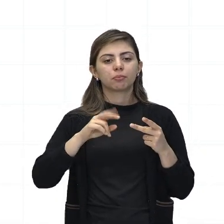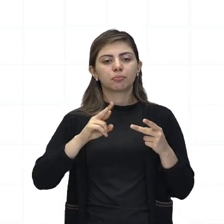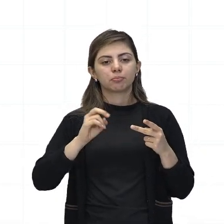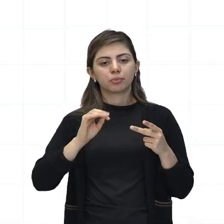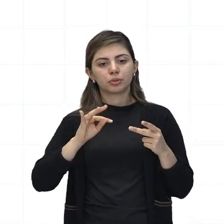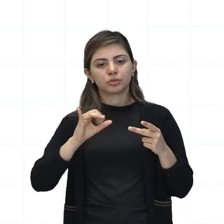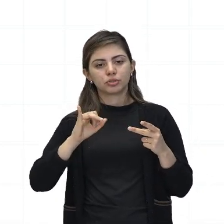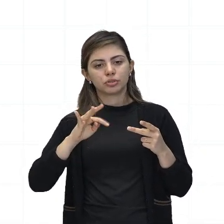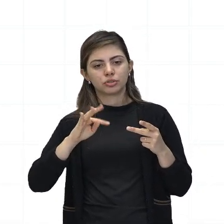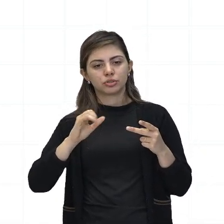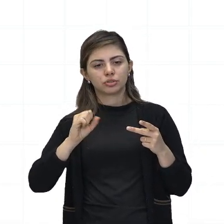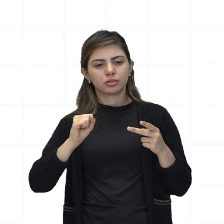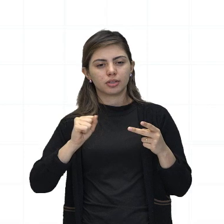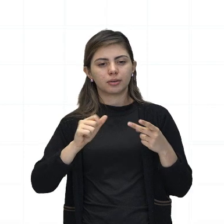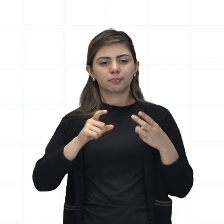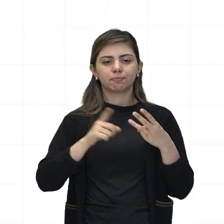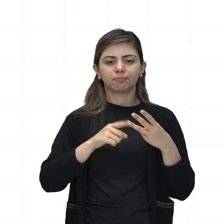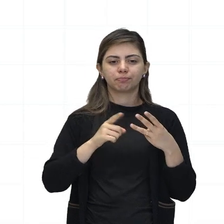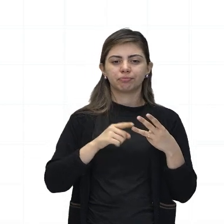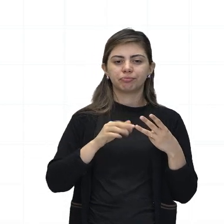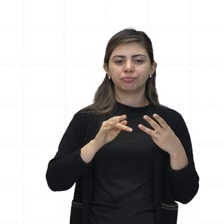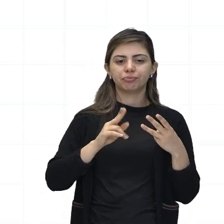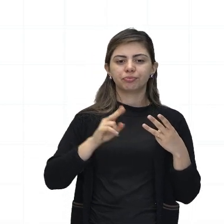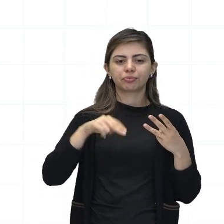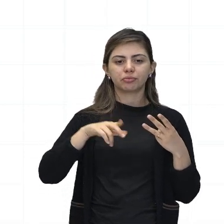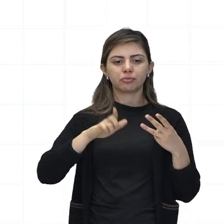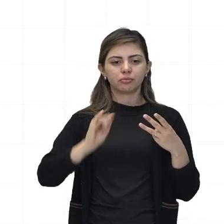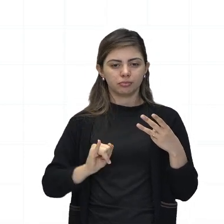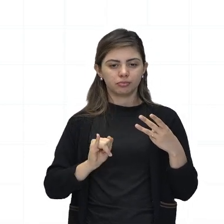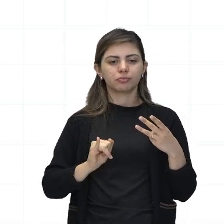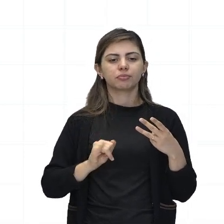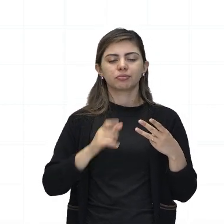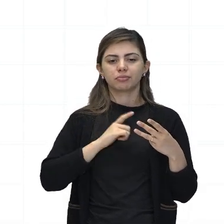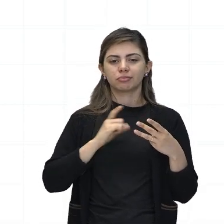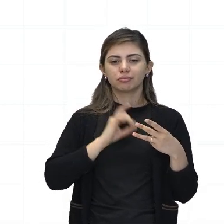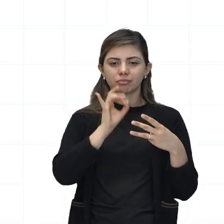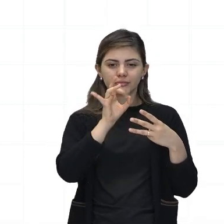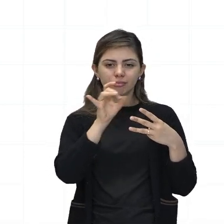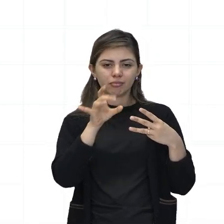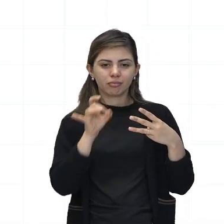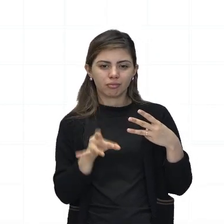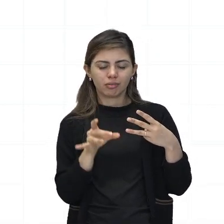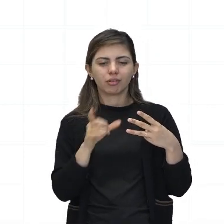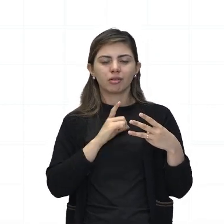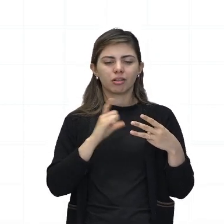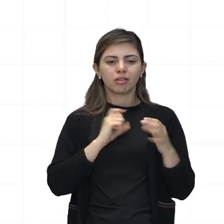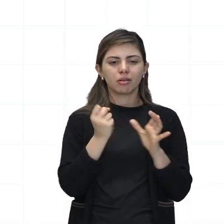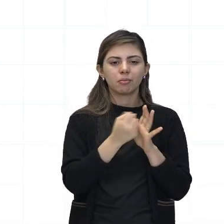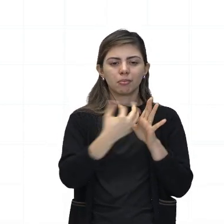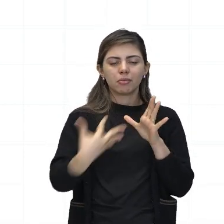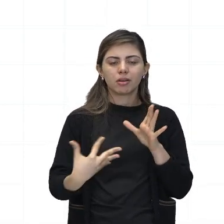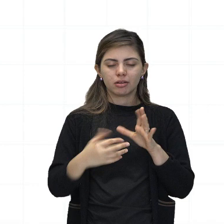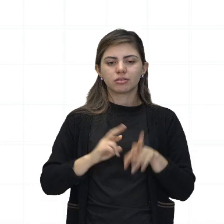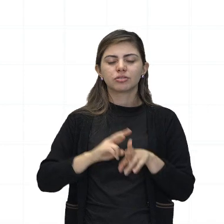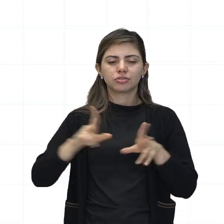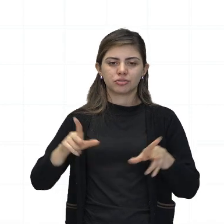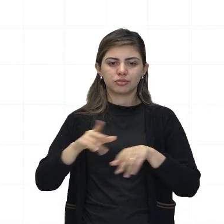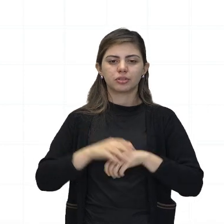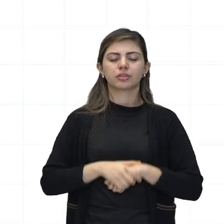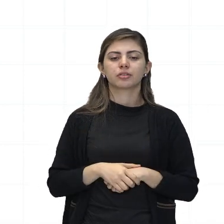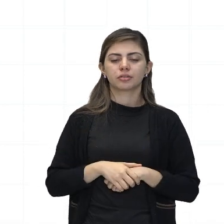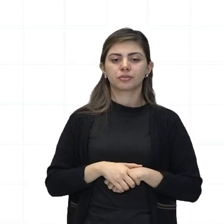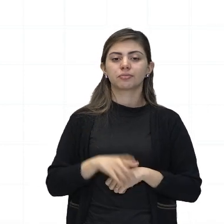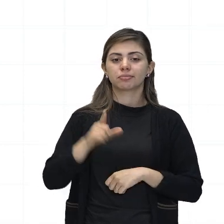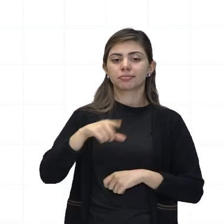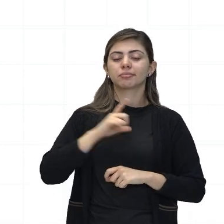eucariontes, unicelulares, autotróficos e heterotróficos. Essas são as características